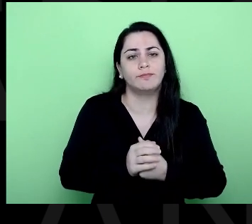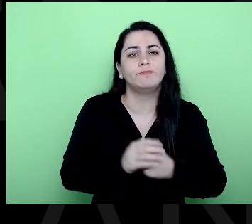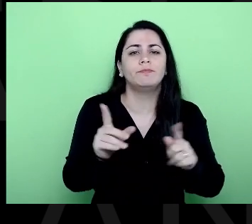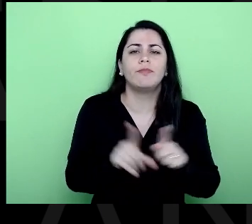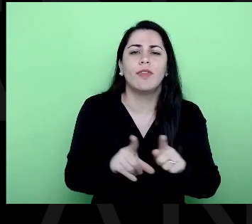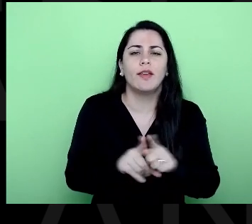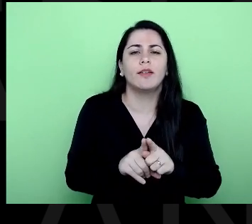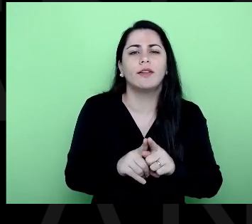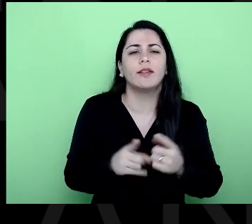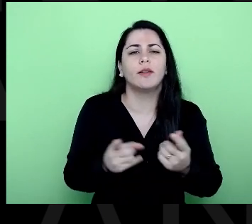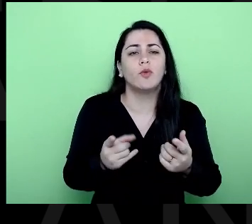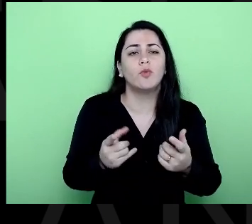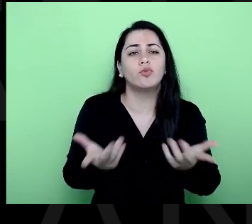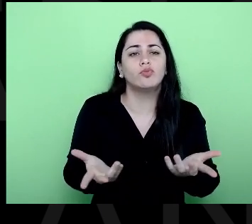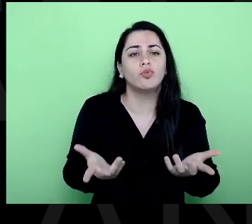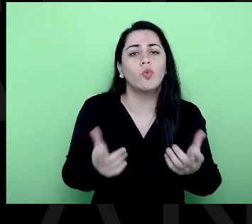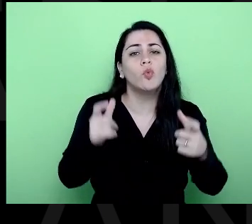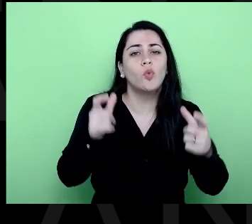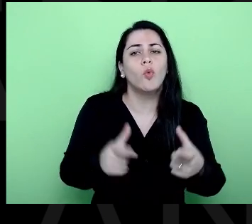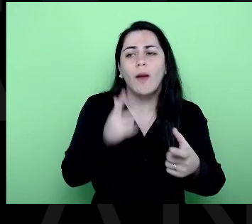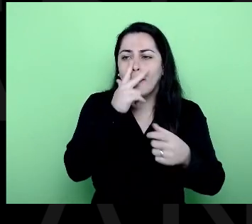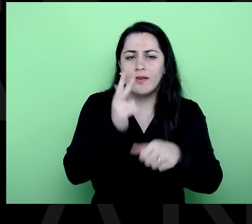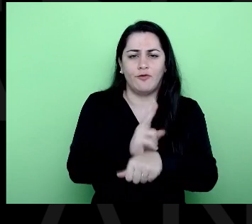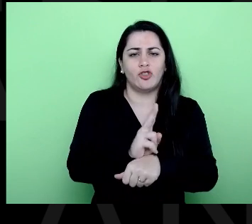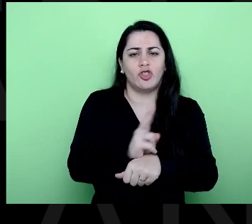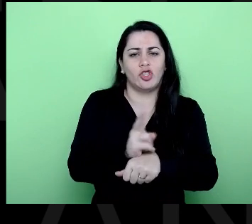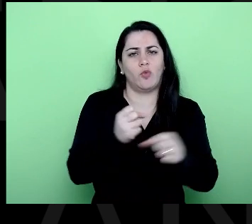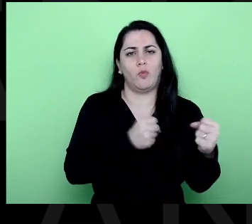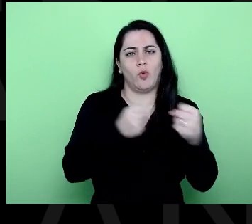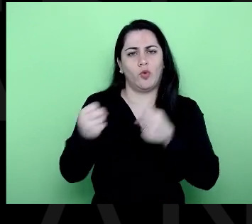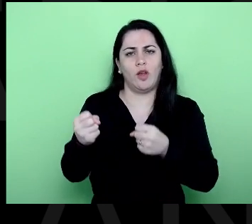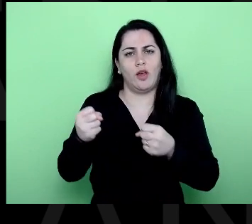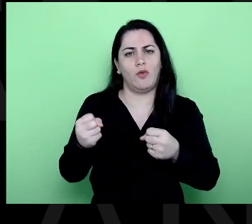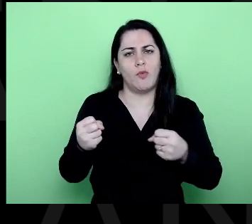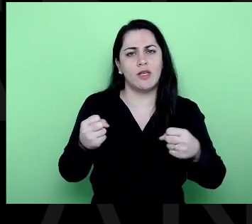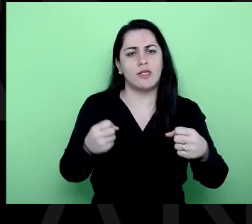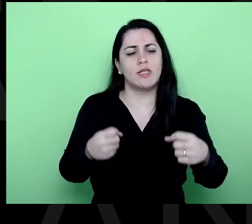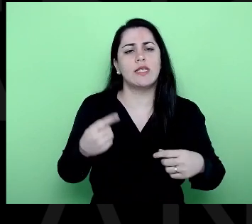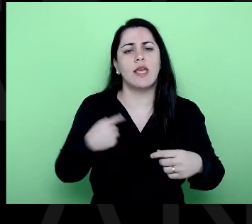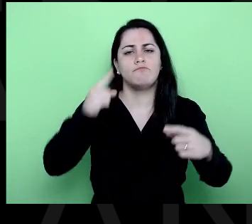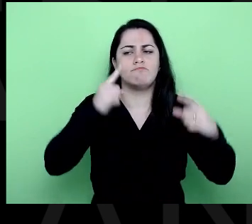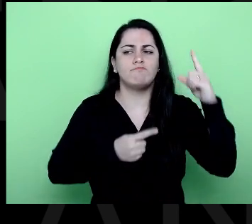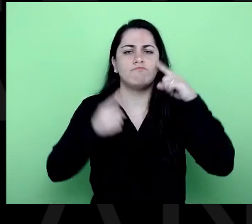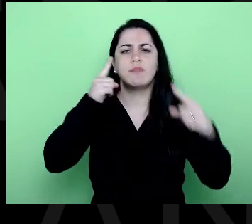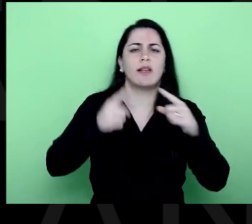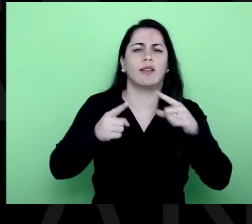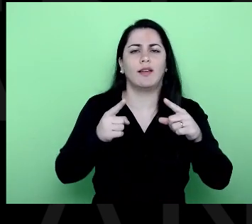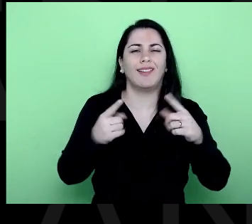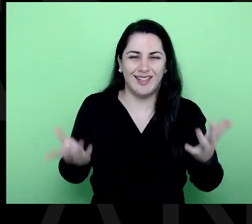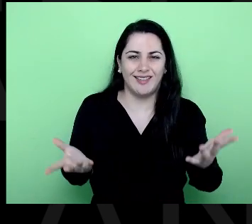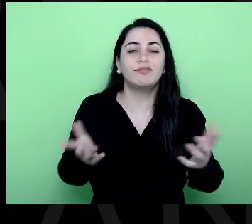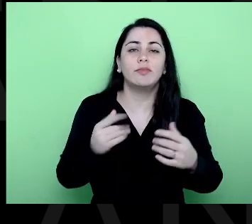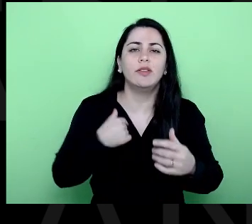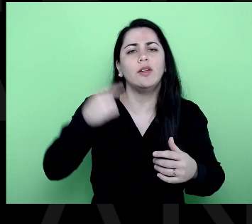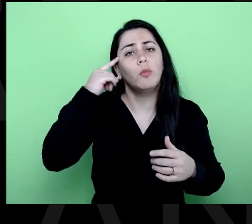né, nesse lugar aí de é fiscal do poder ou ela disputa poder, sabe? E aí eu pensei, pô, eu acho que